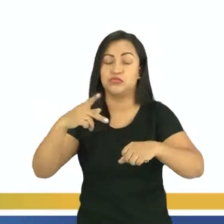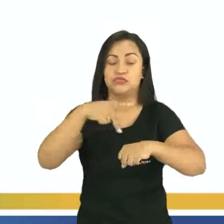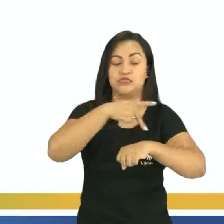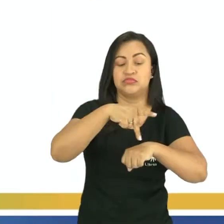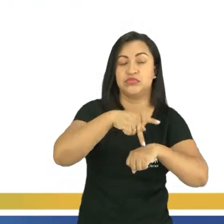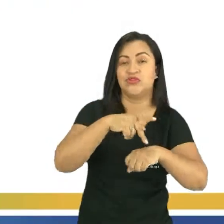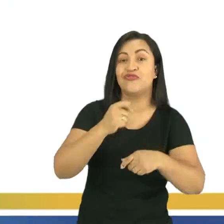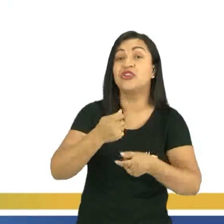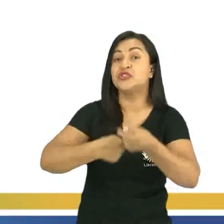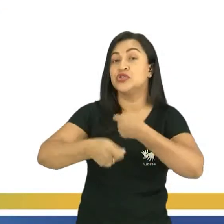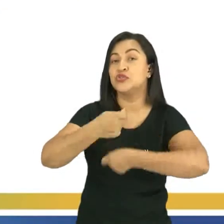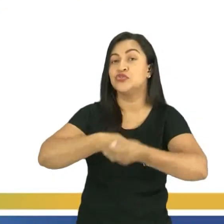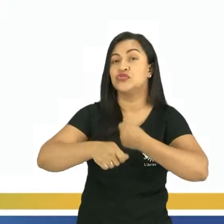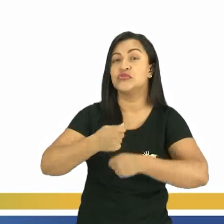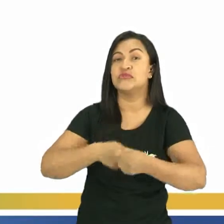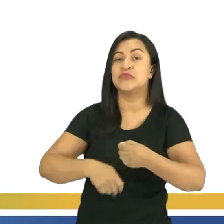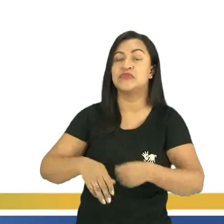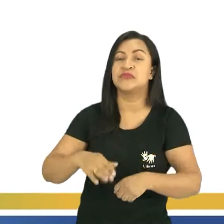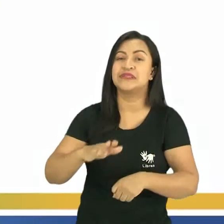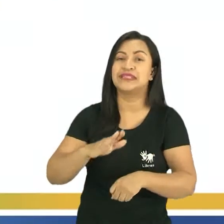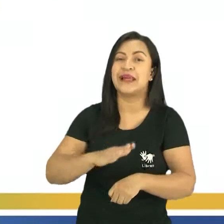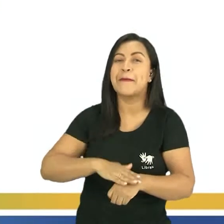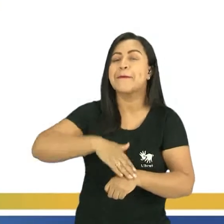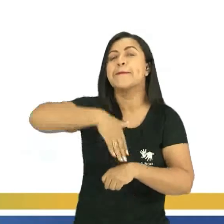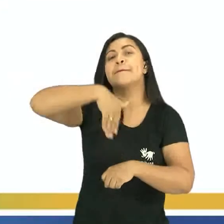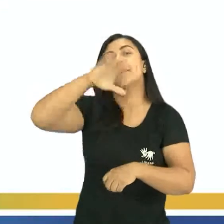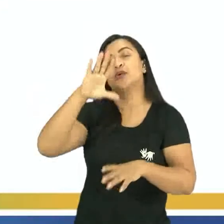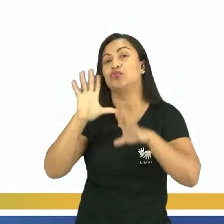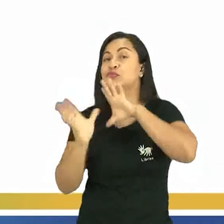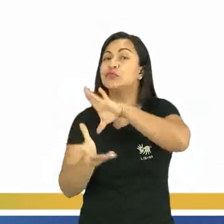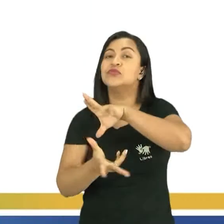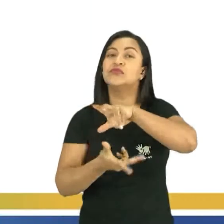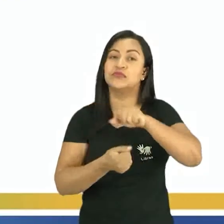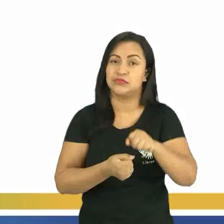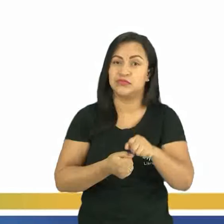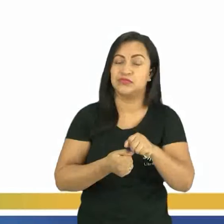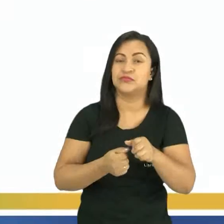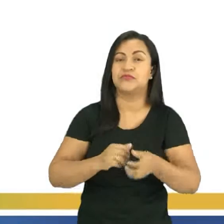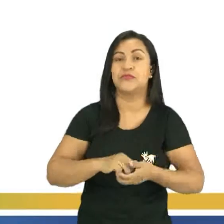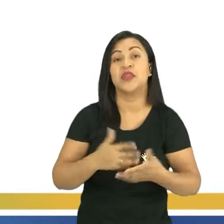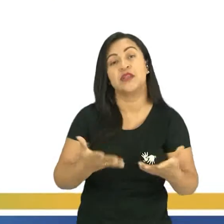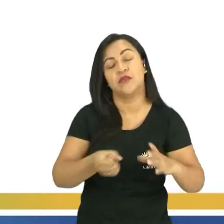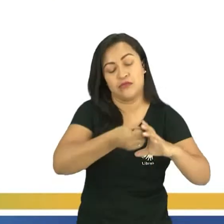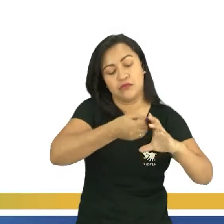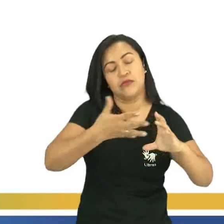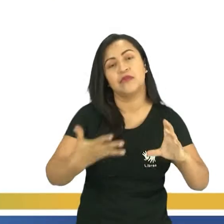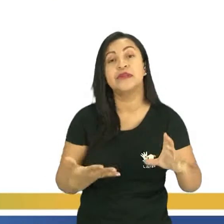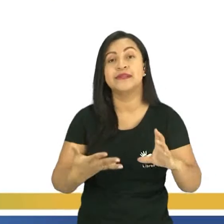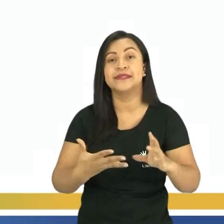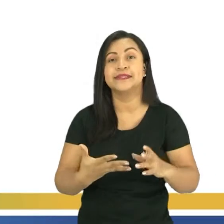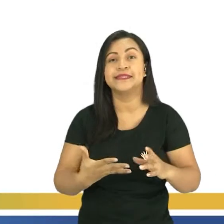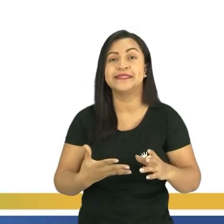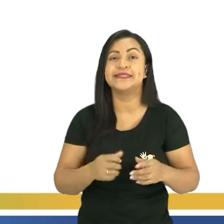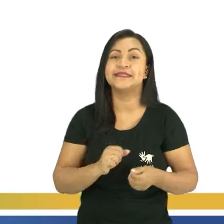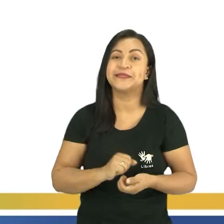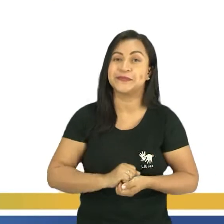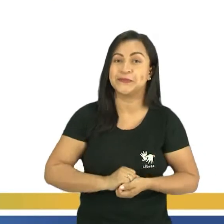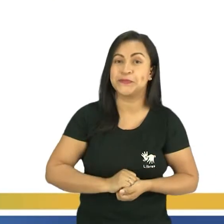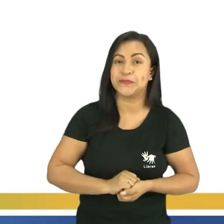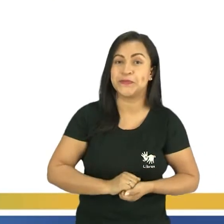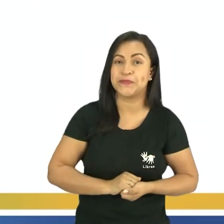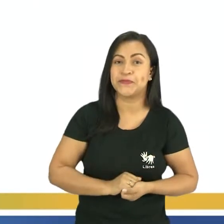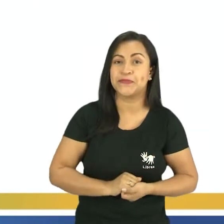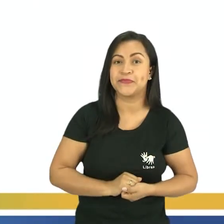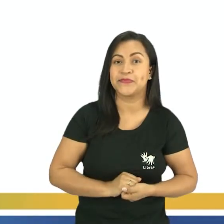fez da economia da Europa uma das mais complexas do planeta e diversificadas do mundo. Então são características